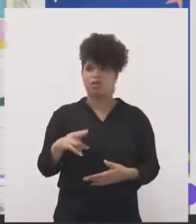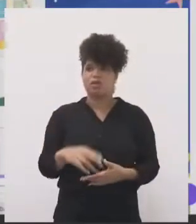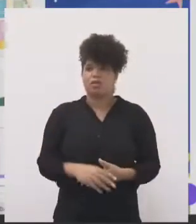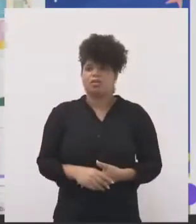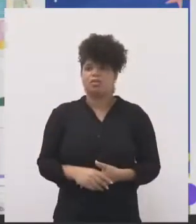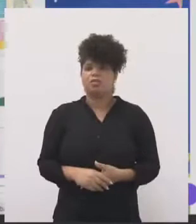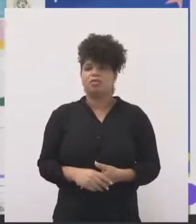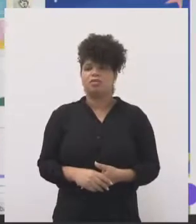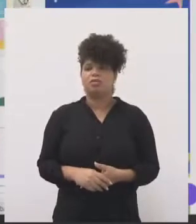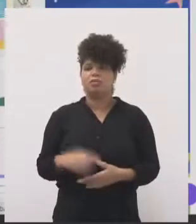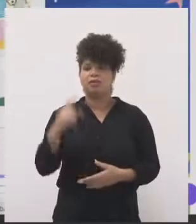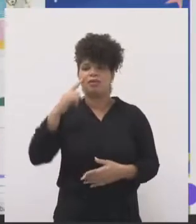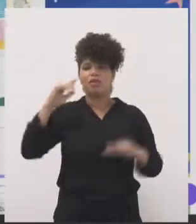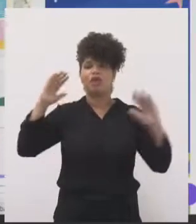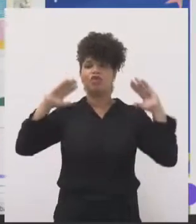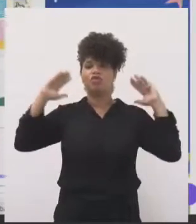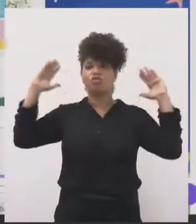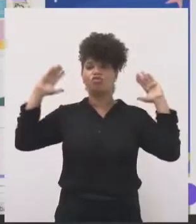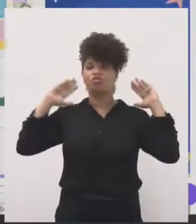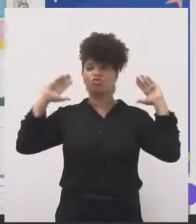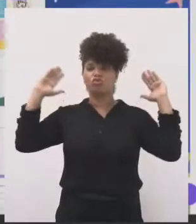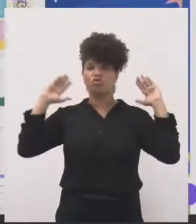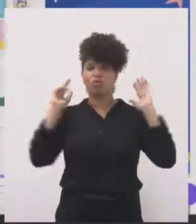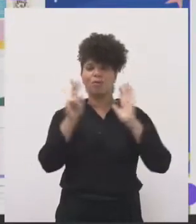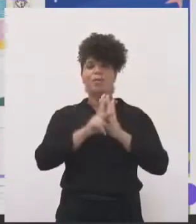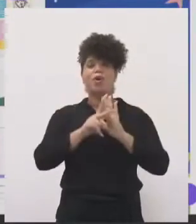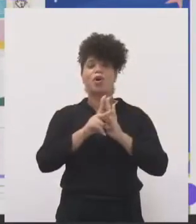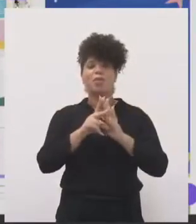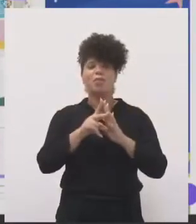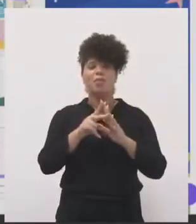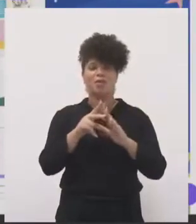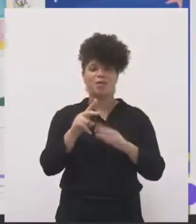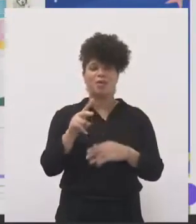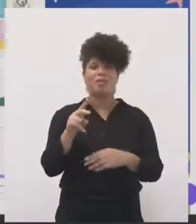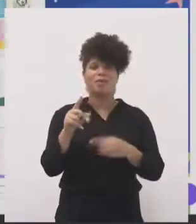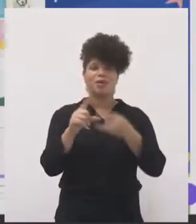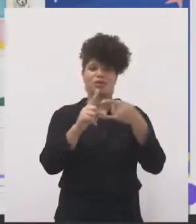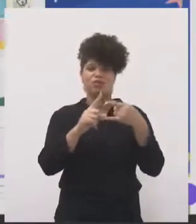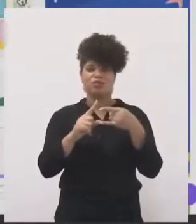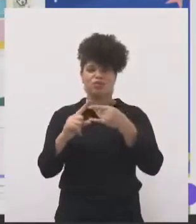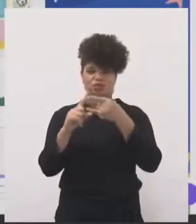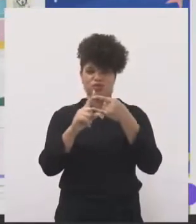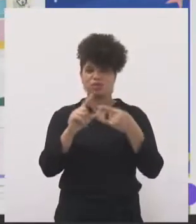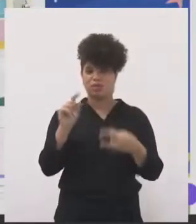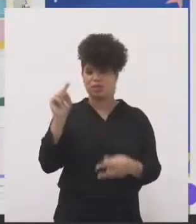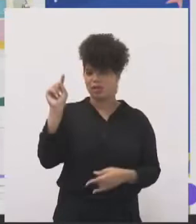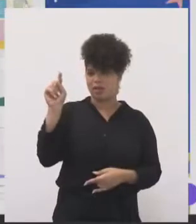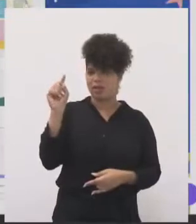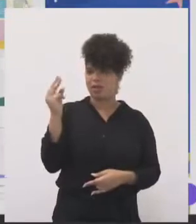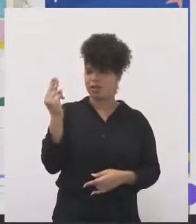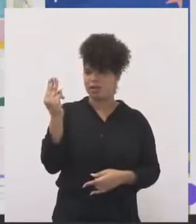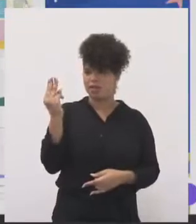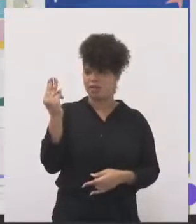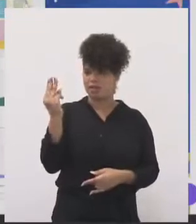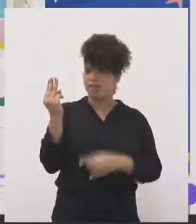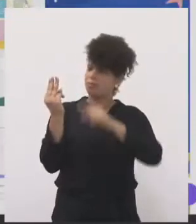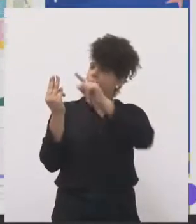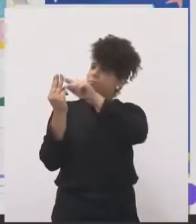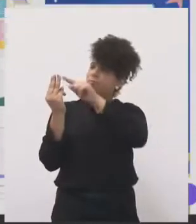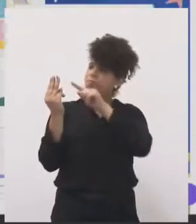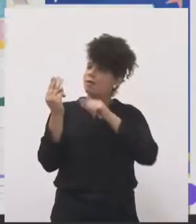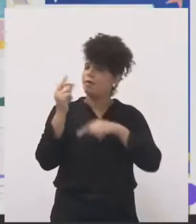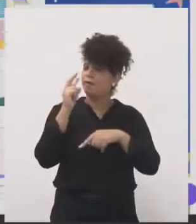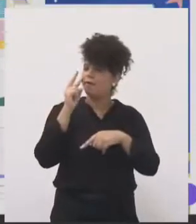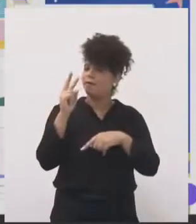nós chamamos de fundo para Zoom. Nessas 3 bolinhas aqui, a gente, se clicar nessas 3 bolinhas, a gente consegue